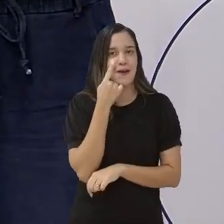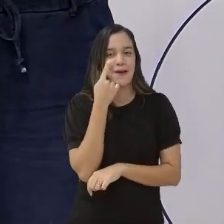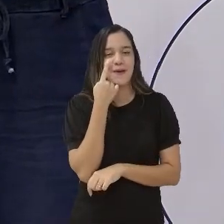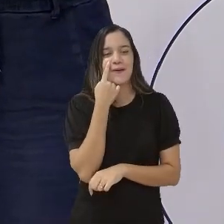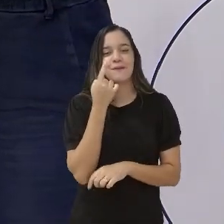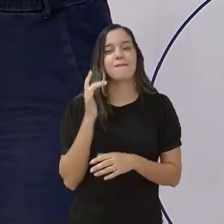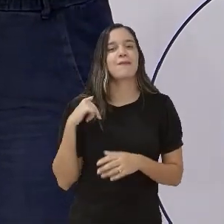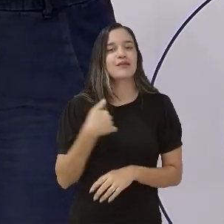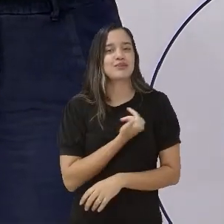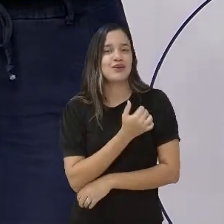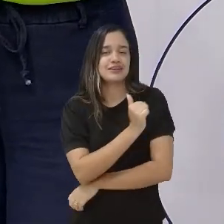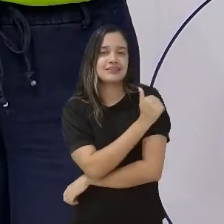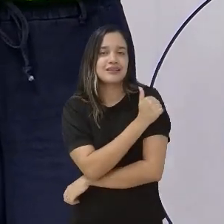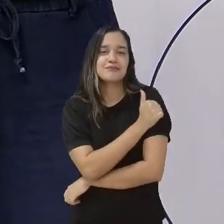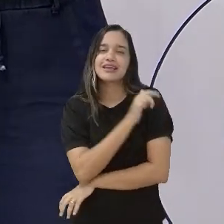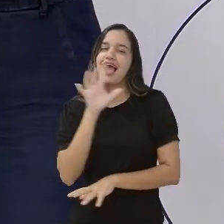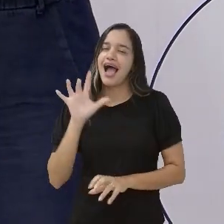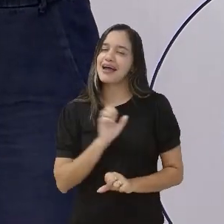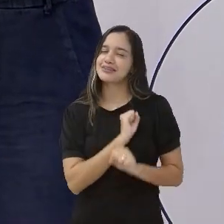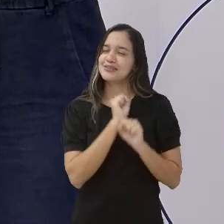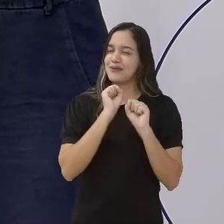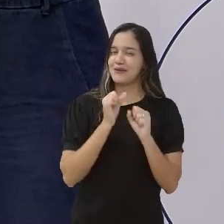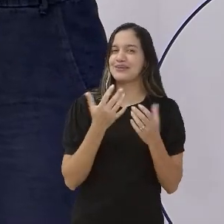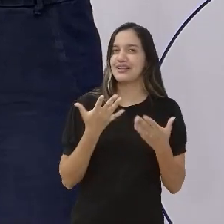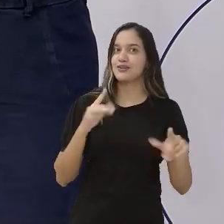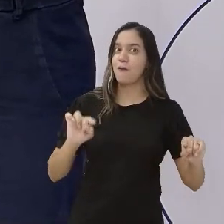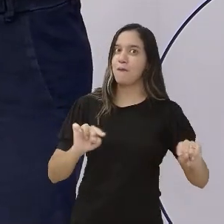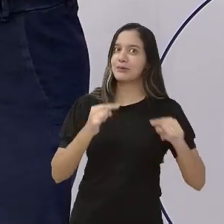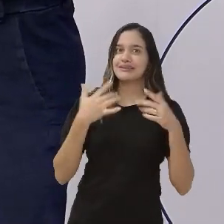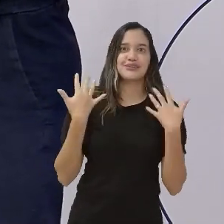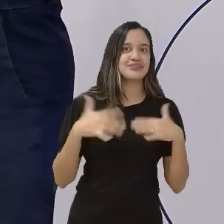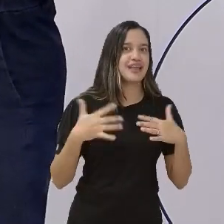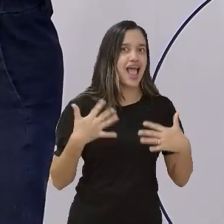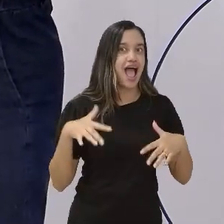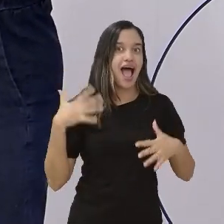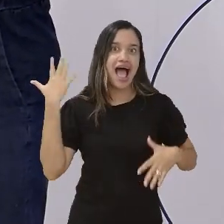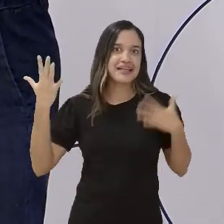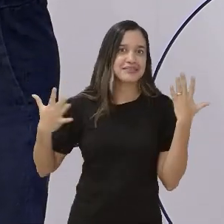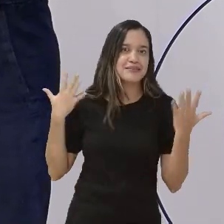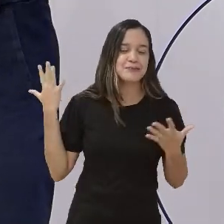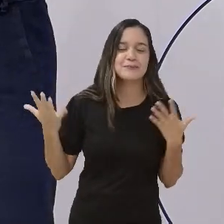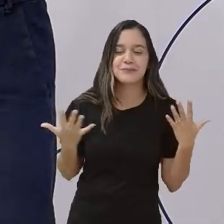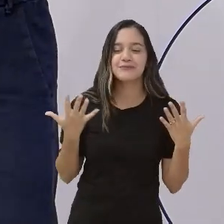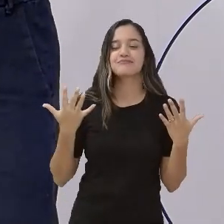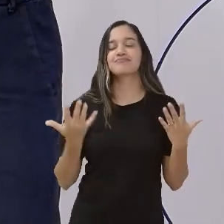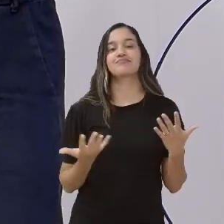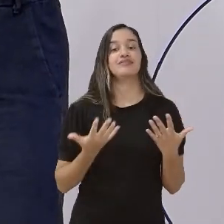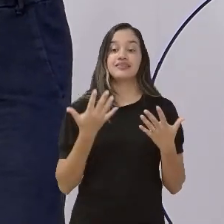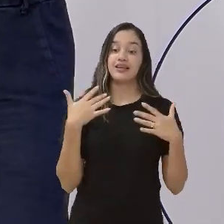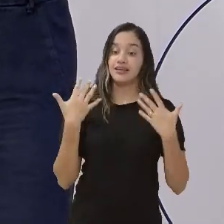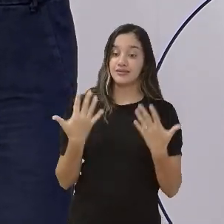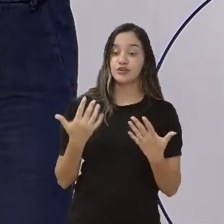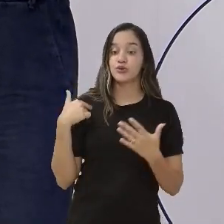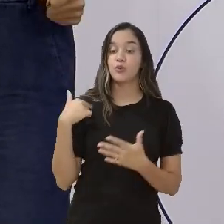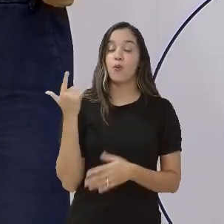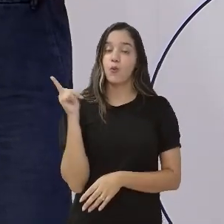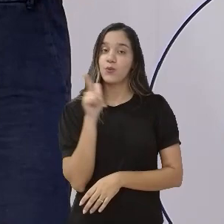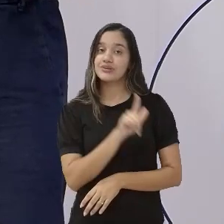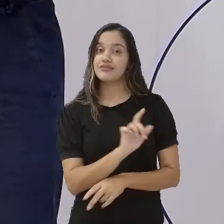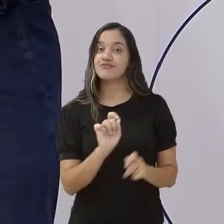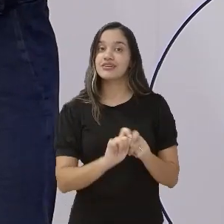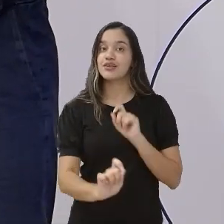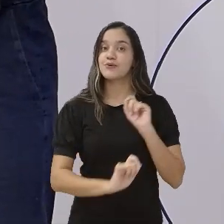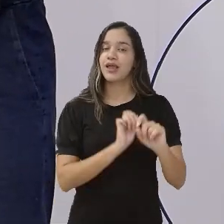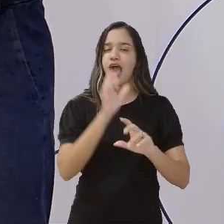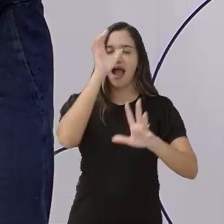só, os nossos estudantes adoram essa jogada de competir. E Gosta a mesmo. questão da verdade. Aí, eles animados, a gente consegue fazer com que